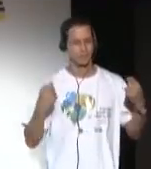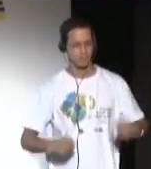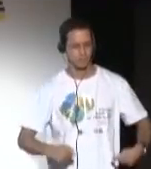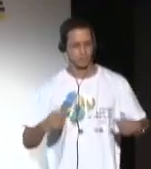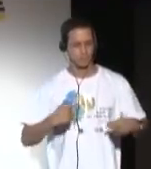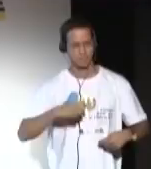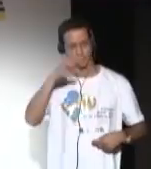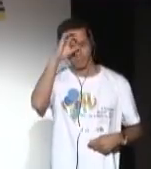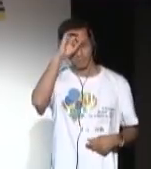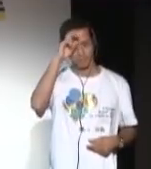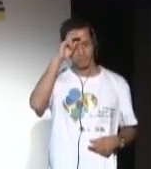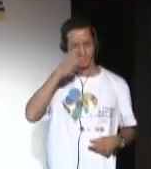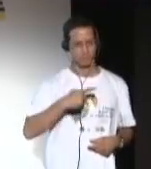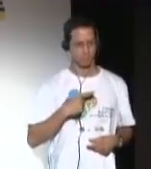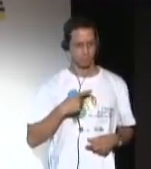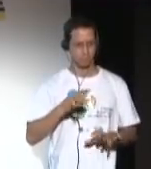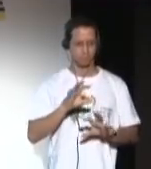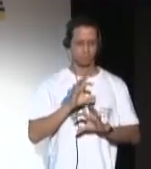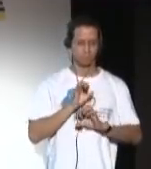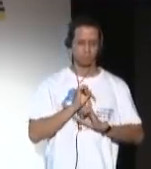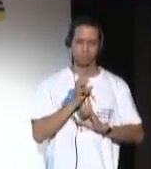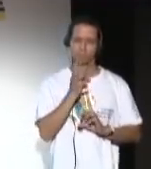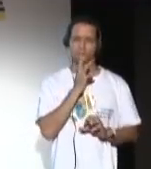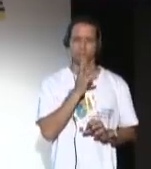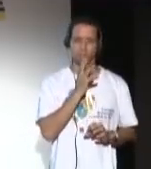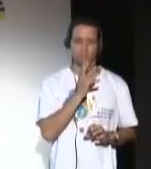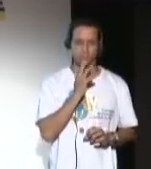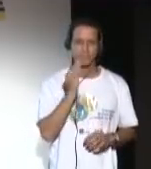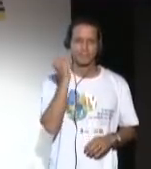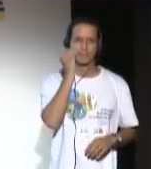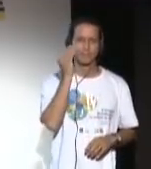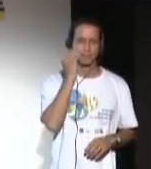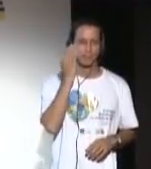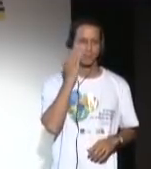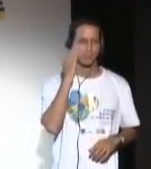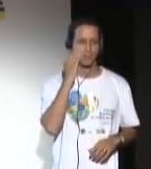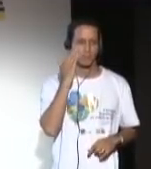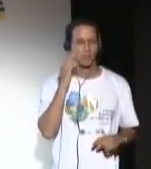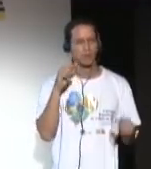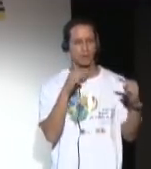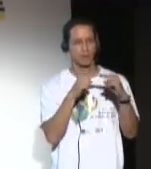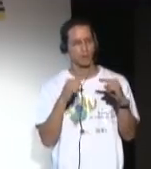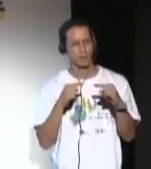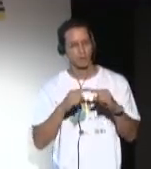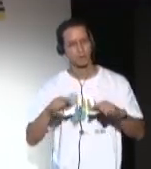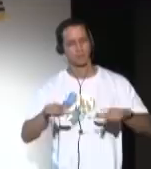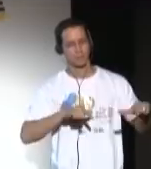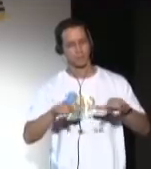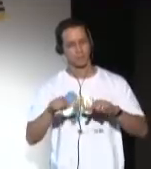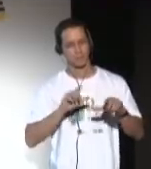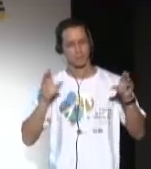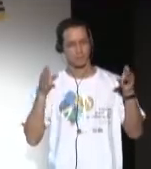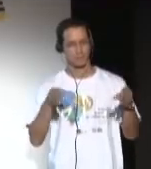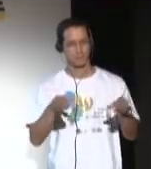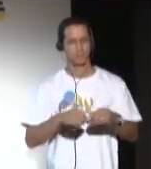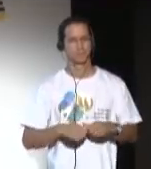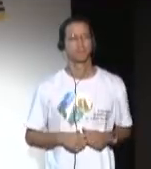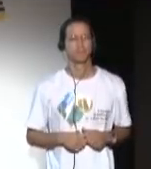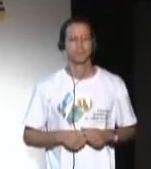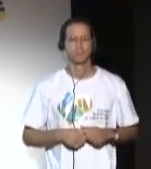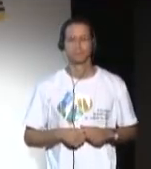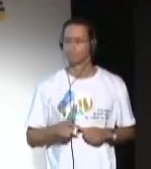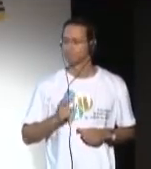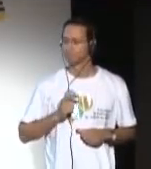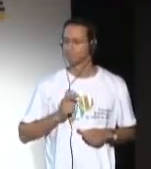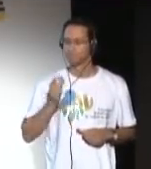aprender sozinhos, a absorver esse conhecimento, tentar entender do que se trata e trabalhar com eles. Tem